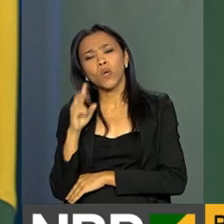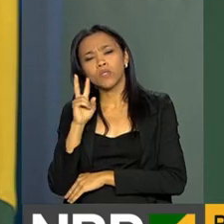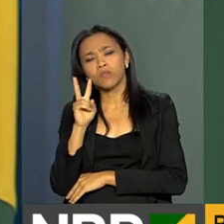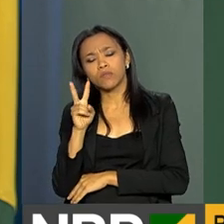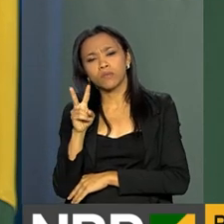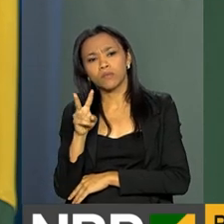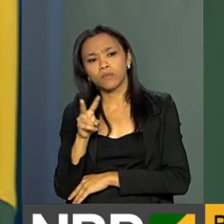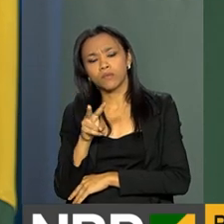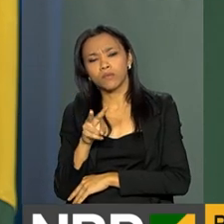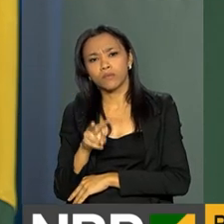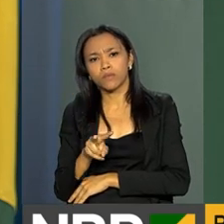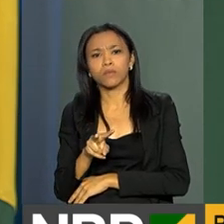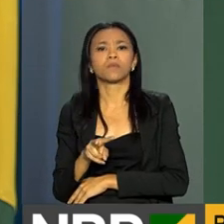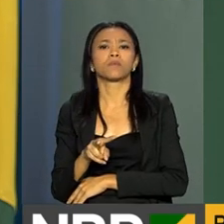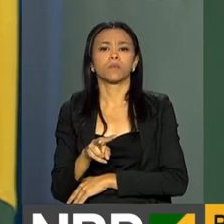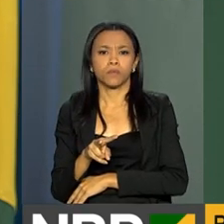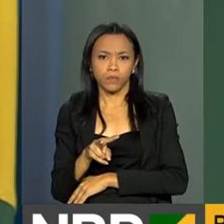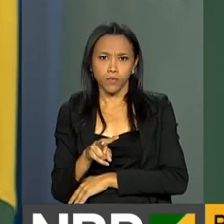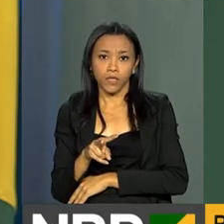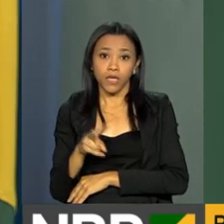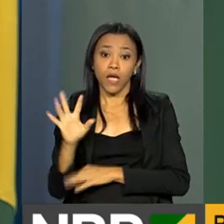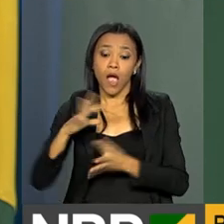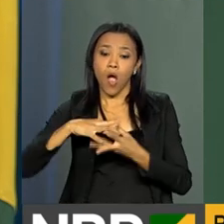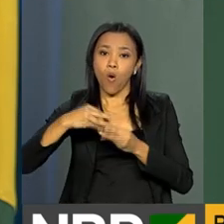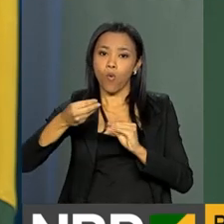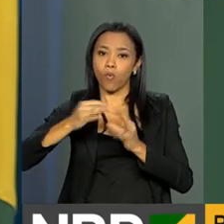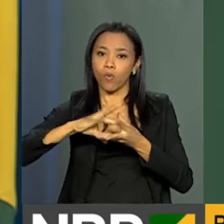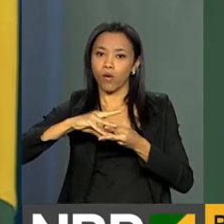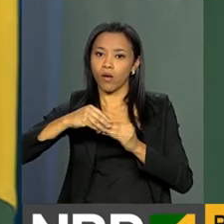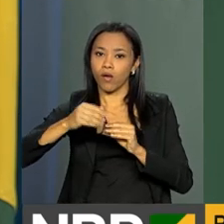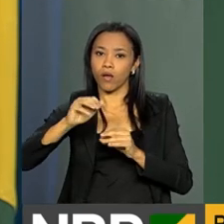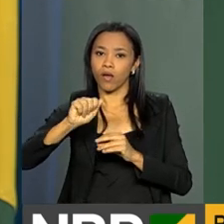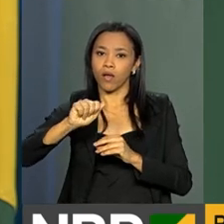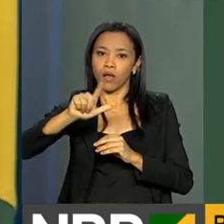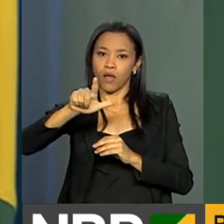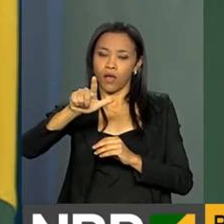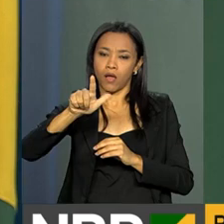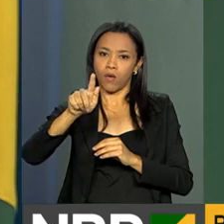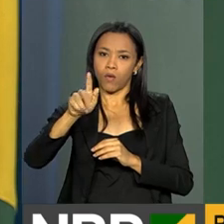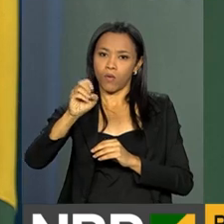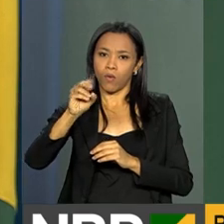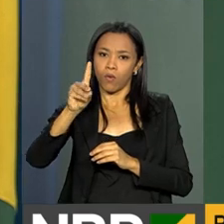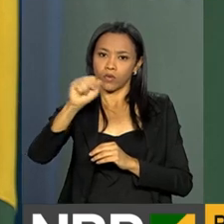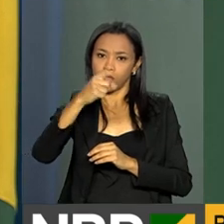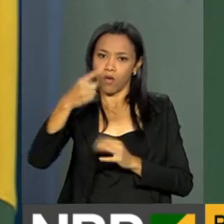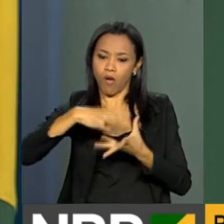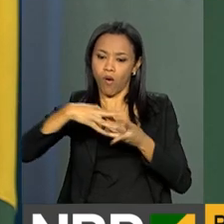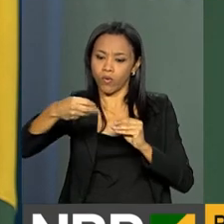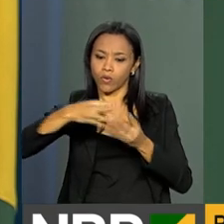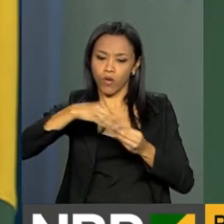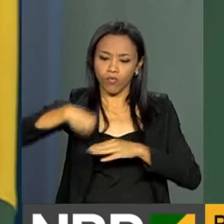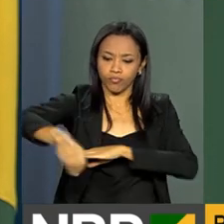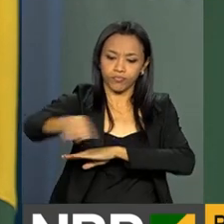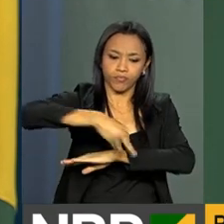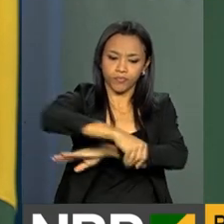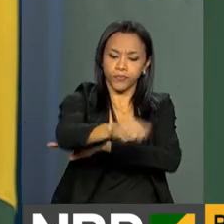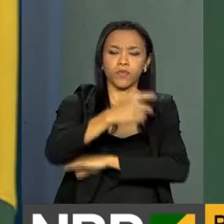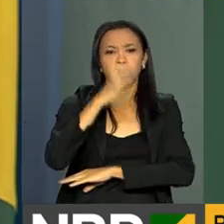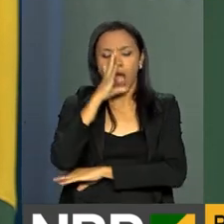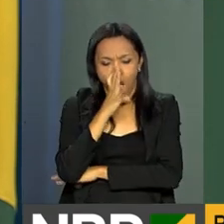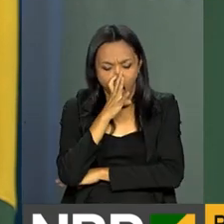iniciar a colheita de algodão. E eu fiquei impressionado, mais uma vez impressionado, com o nosso país. Como é que nós podemos